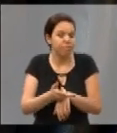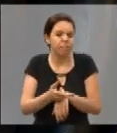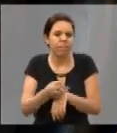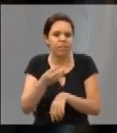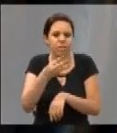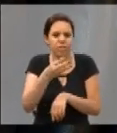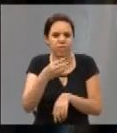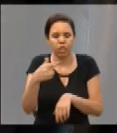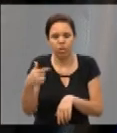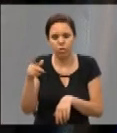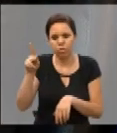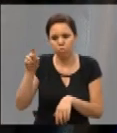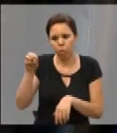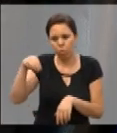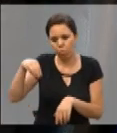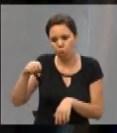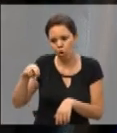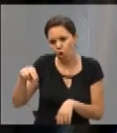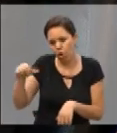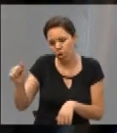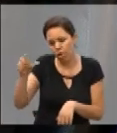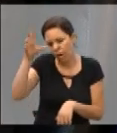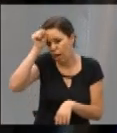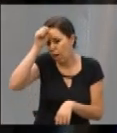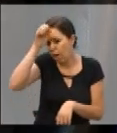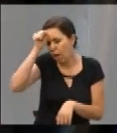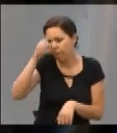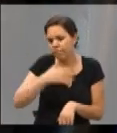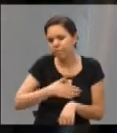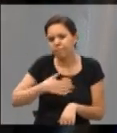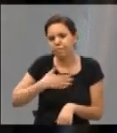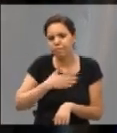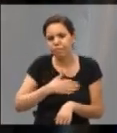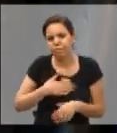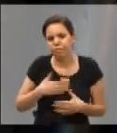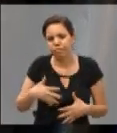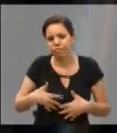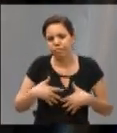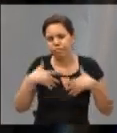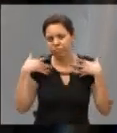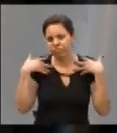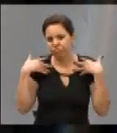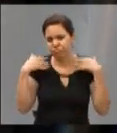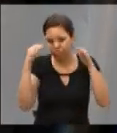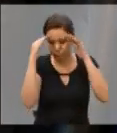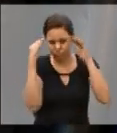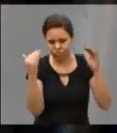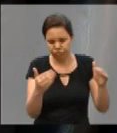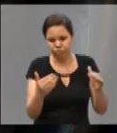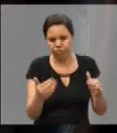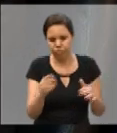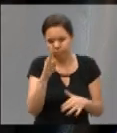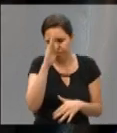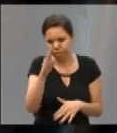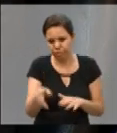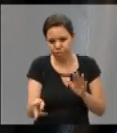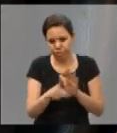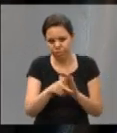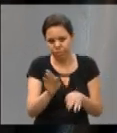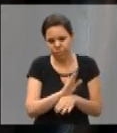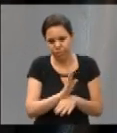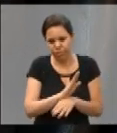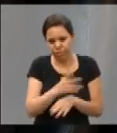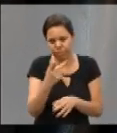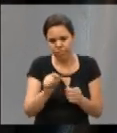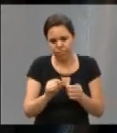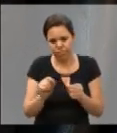está sendo para mim um aprendizado, um prazer, né? Me sinto honrado de ser um dos protagonistas do filme e de estar fazendo um